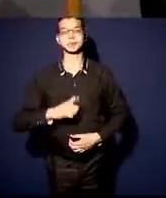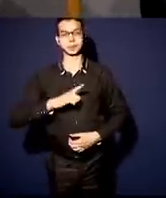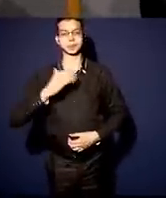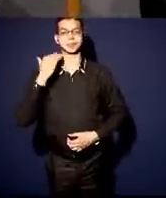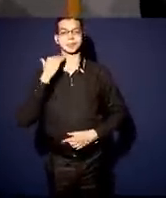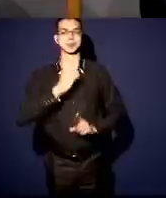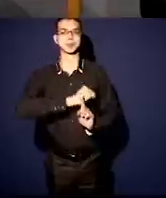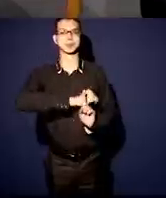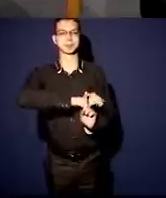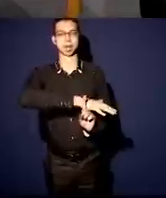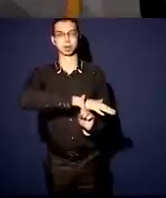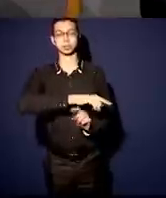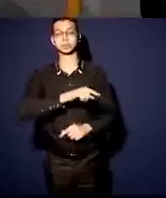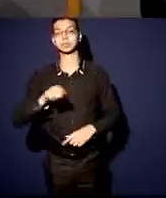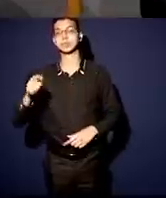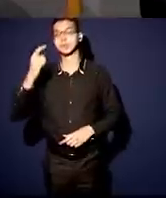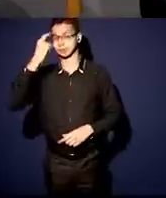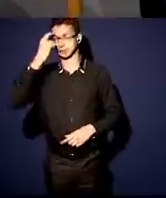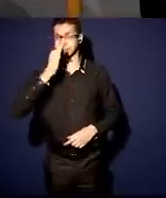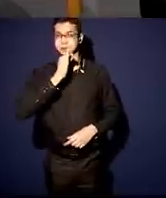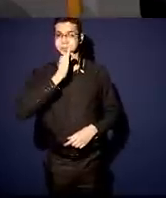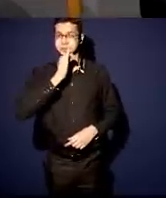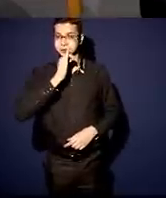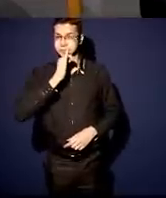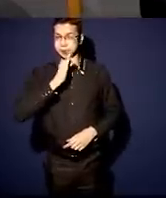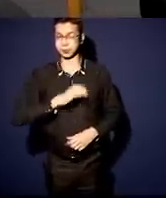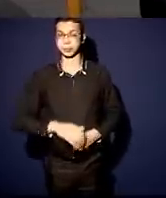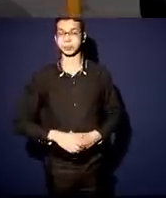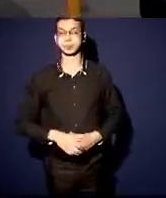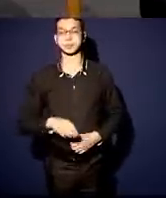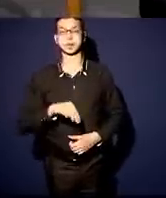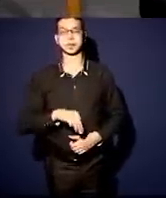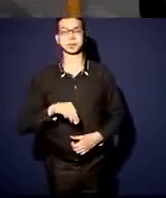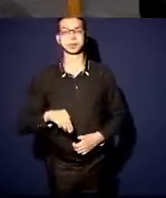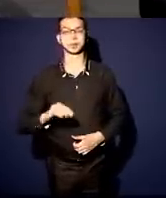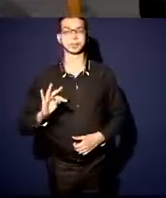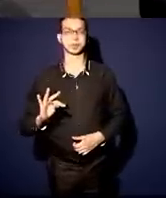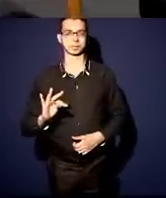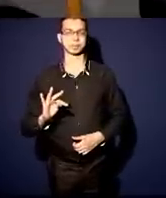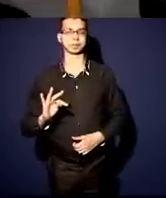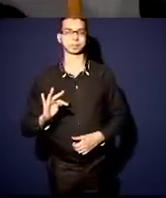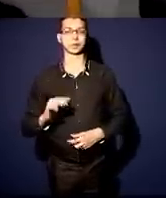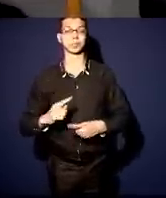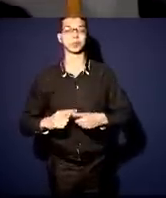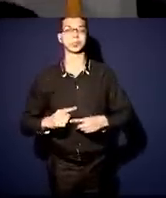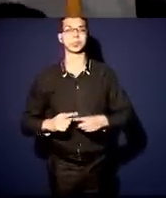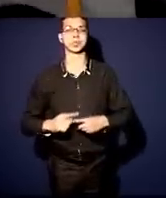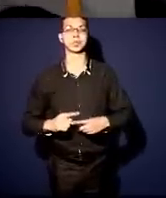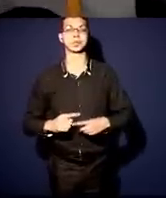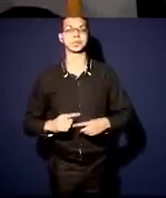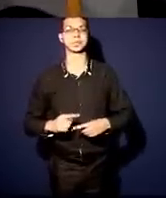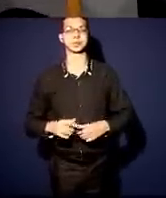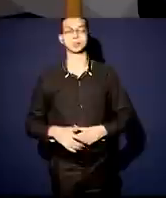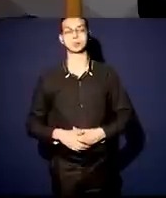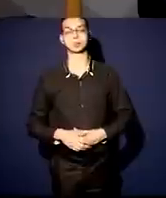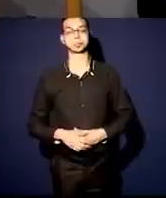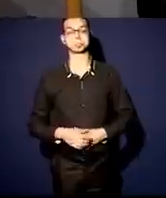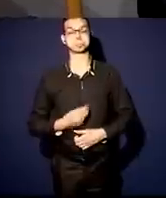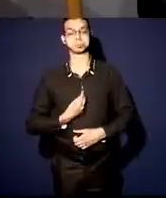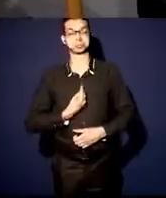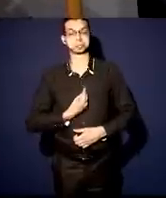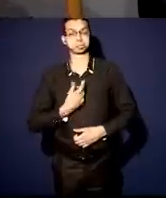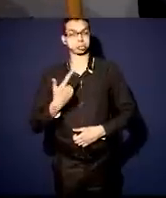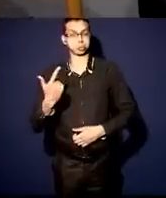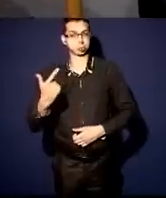ver, vamos pensar assim nesse MMT, né? Que não chegou a existir na prática, mas que é